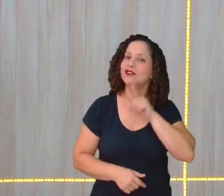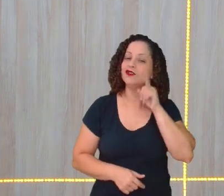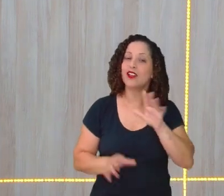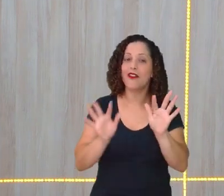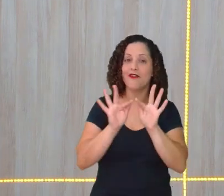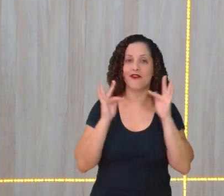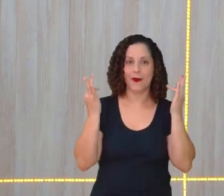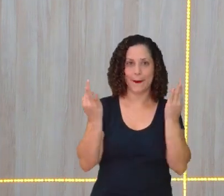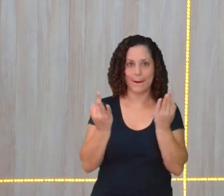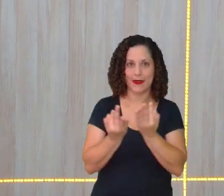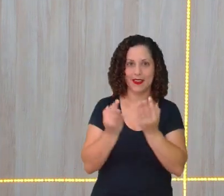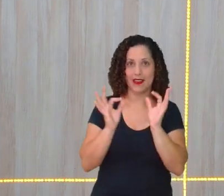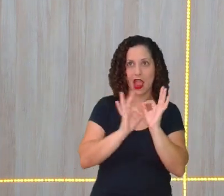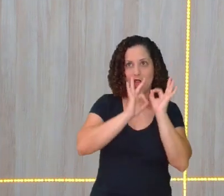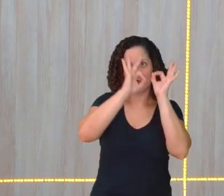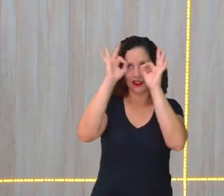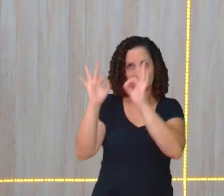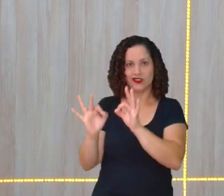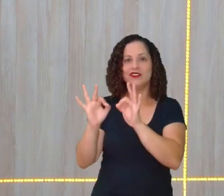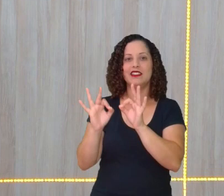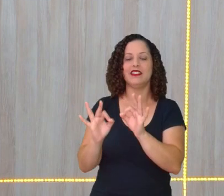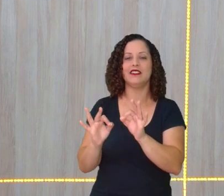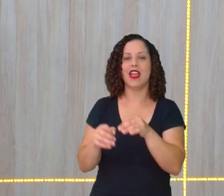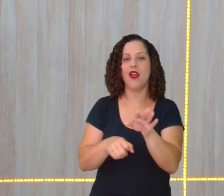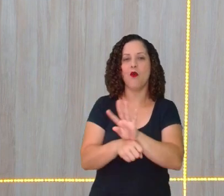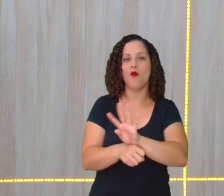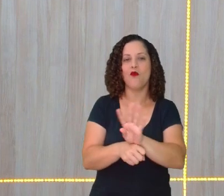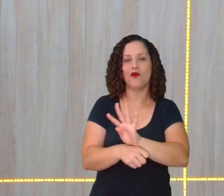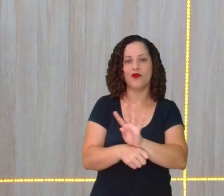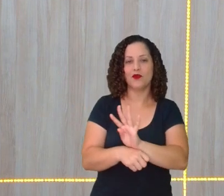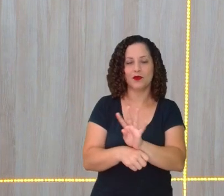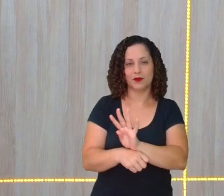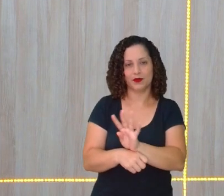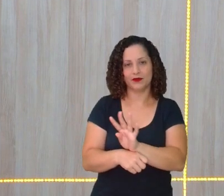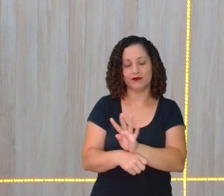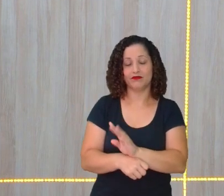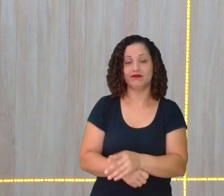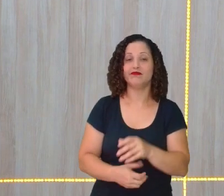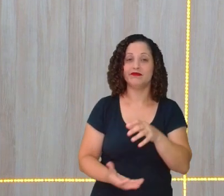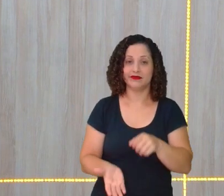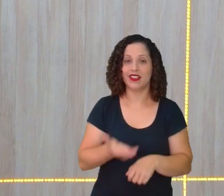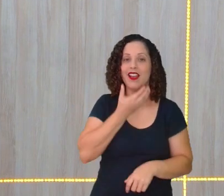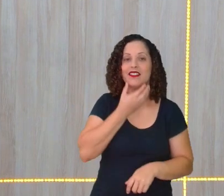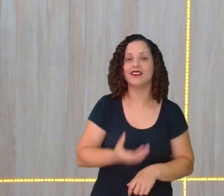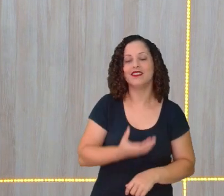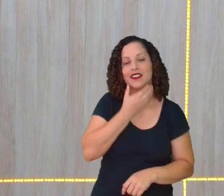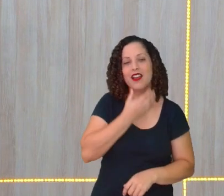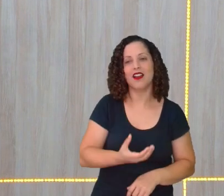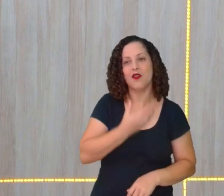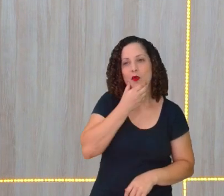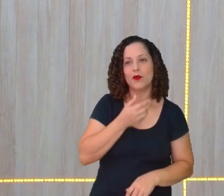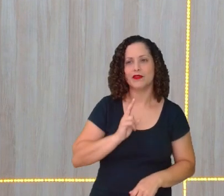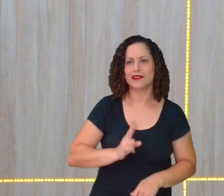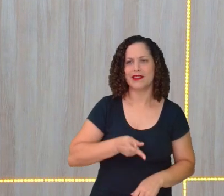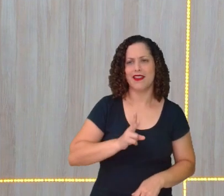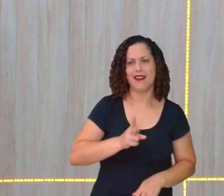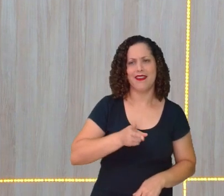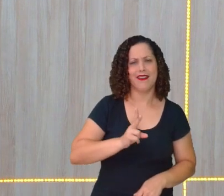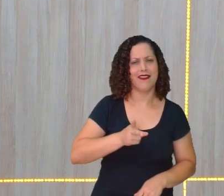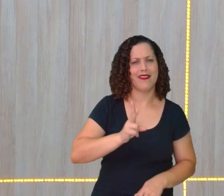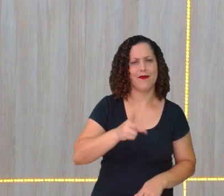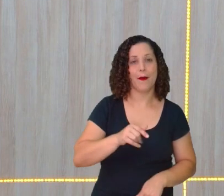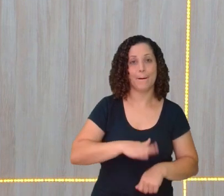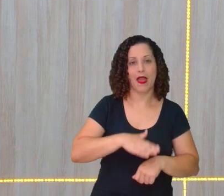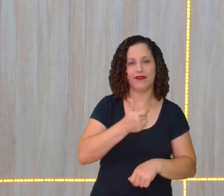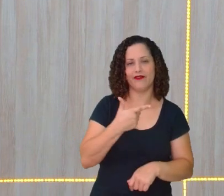assistir o filme The Grinch no período natalino, tá? Isso é comum já. Isso já tem mais de